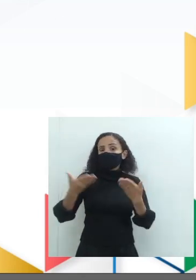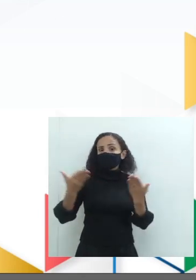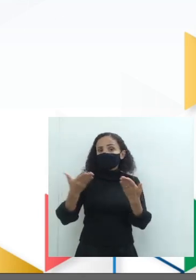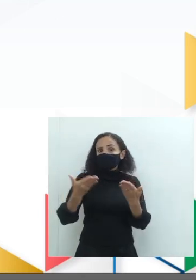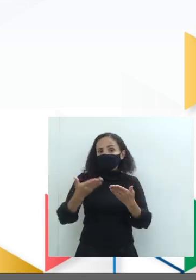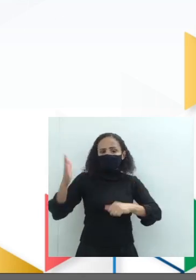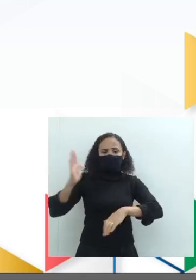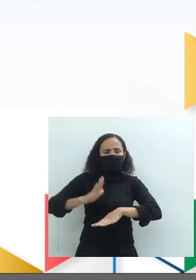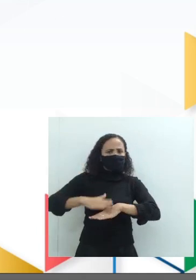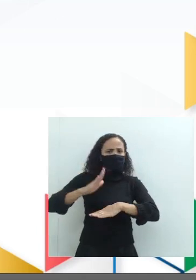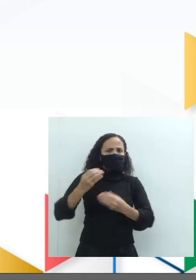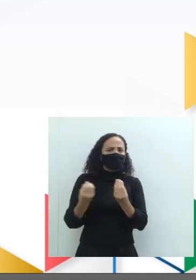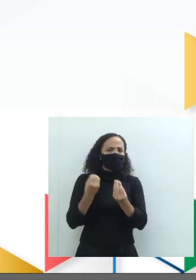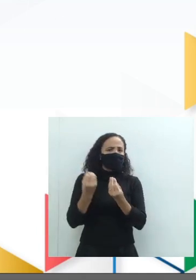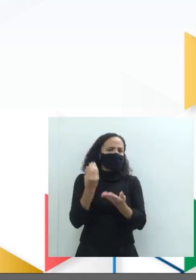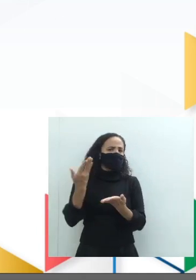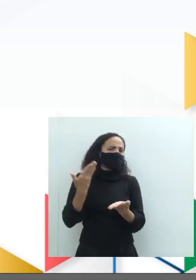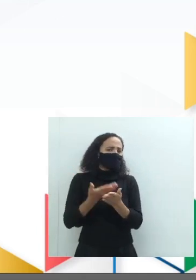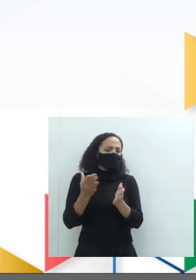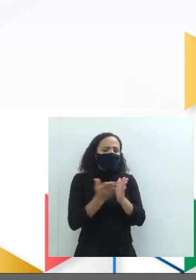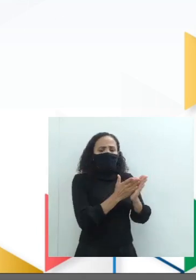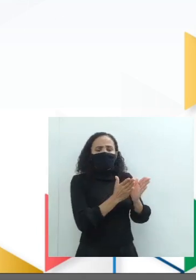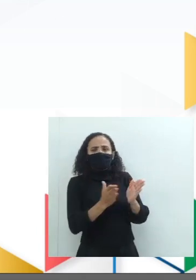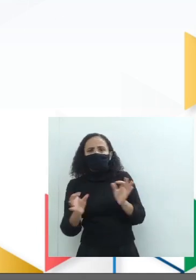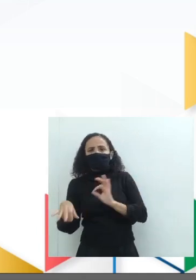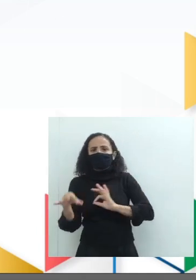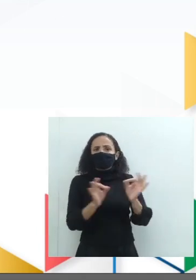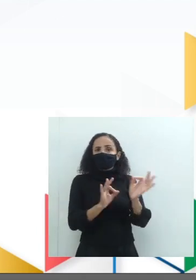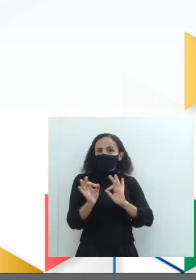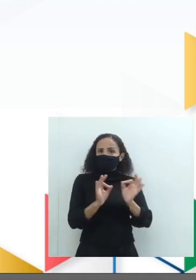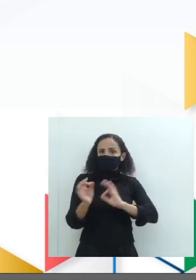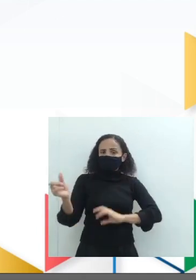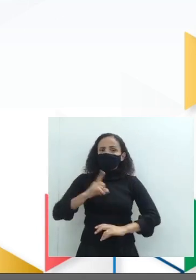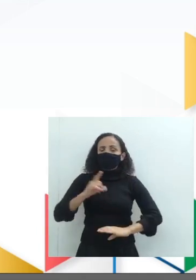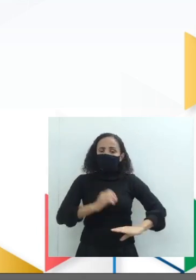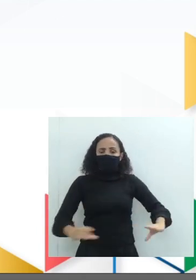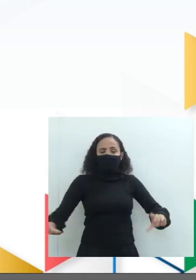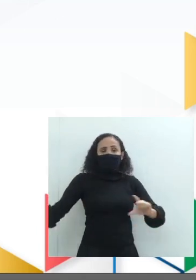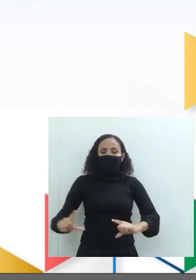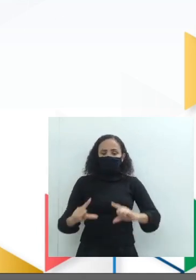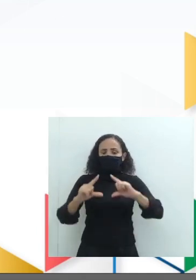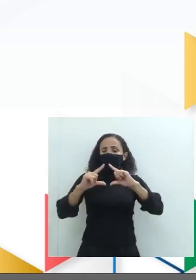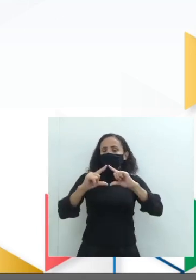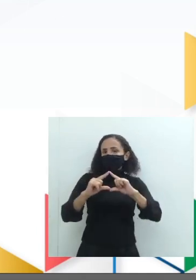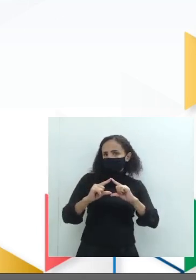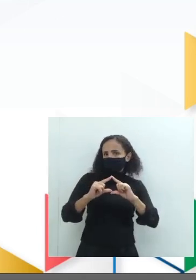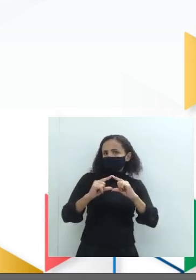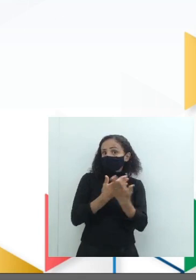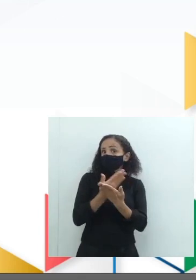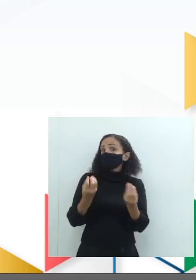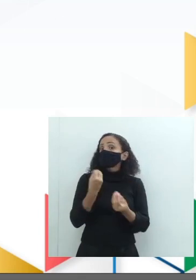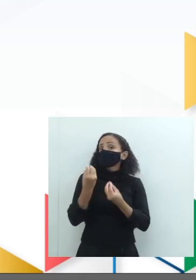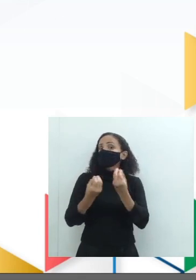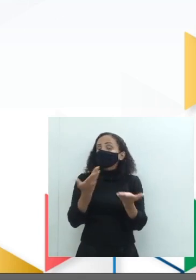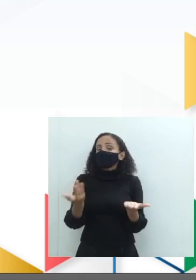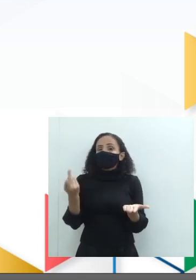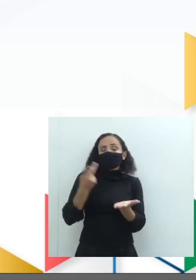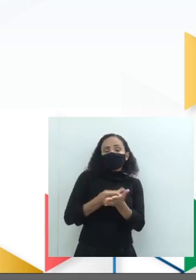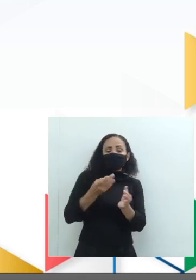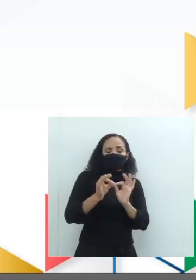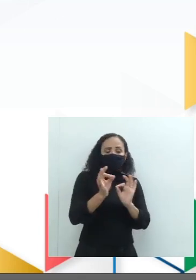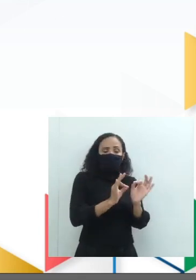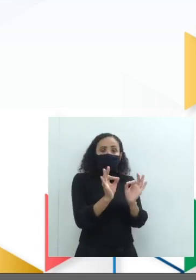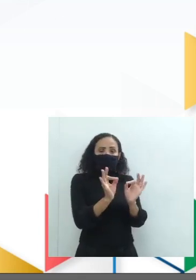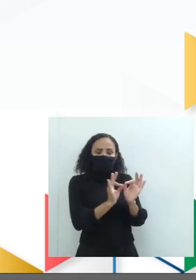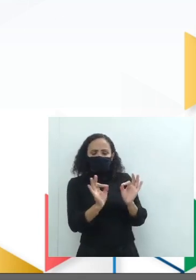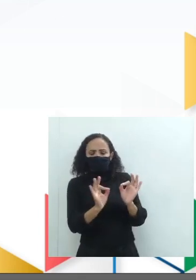sua aplicação, tá? Diversas construções possuem estruturas que lembram triângulos, ok? Pois eles têm